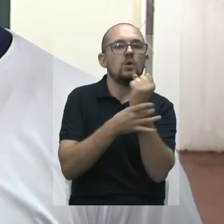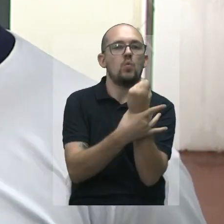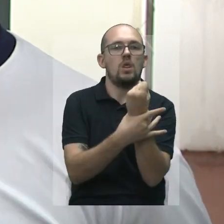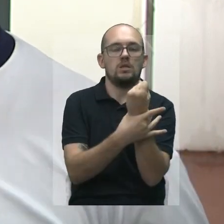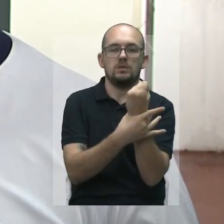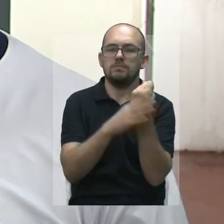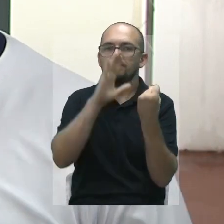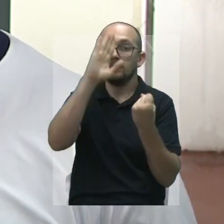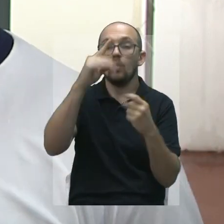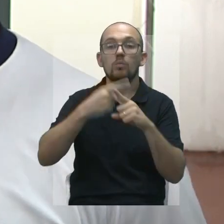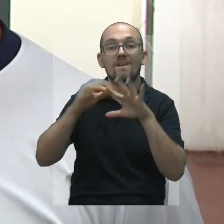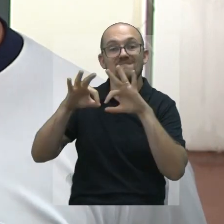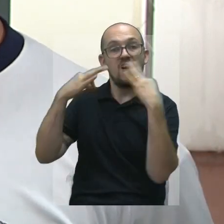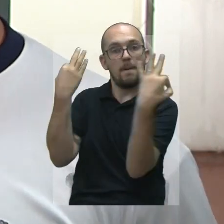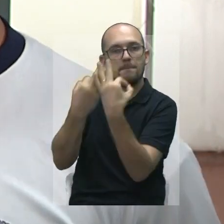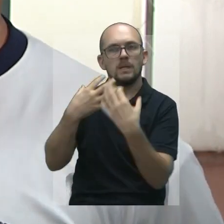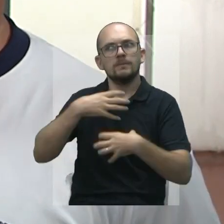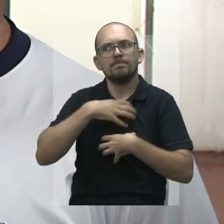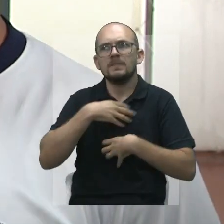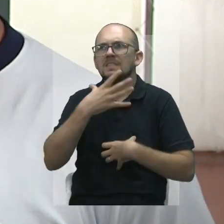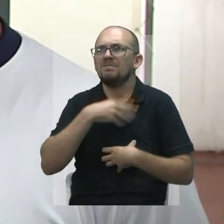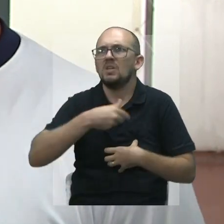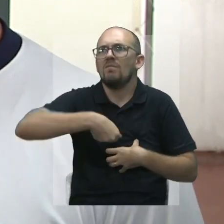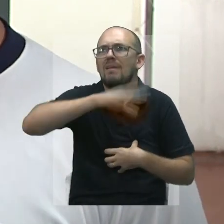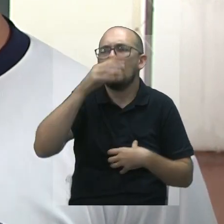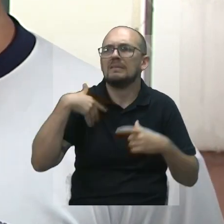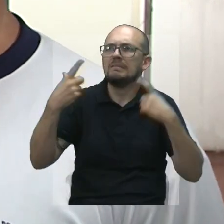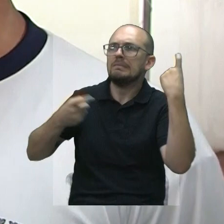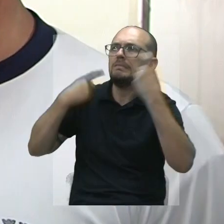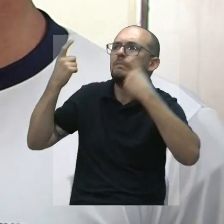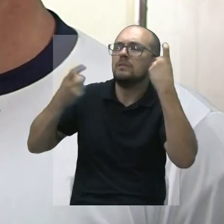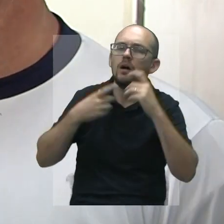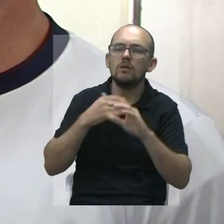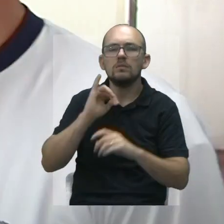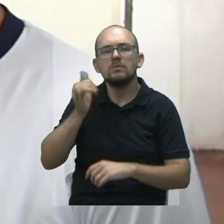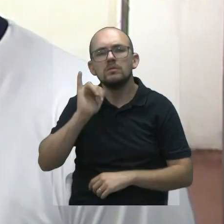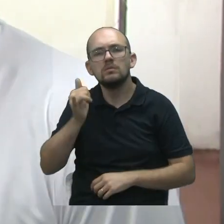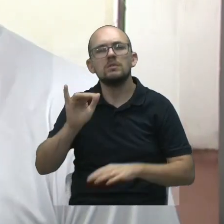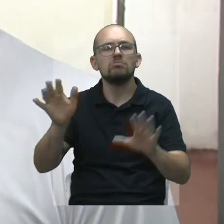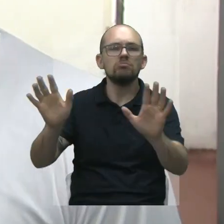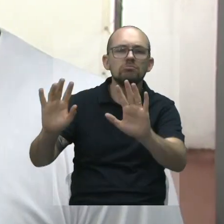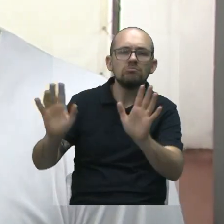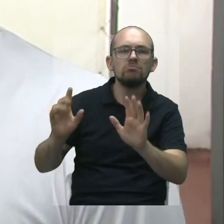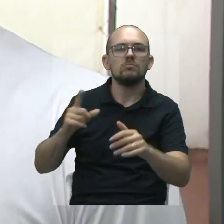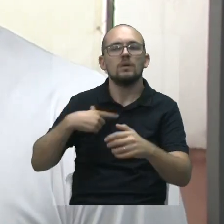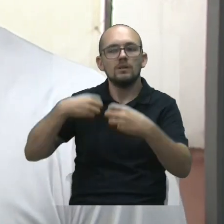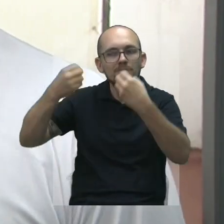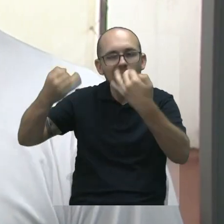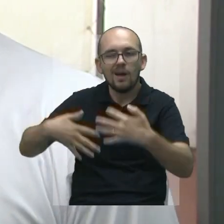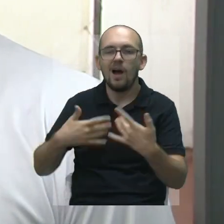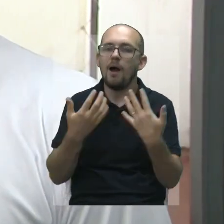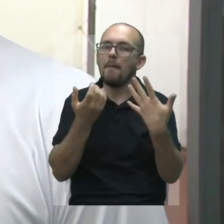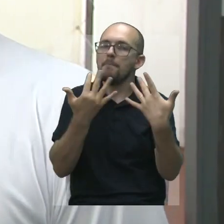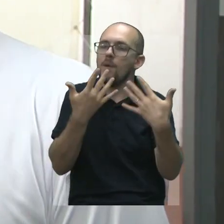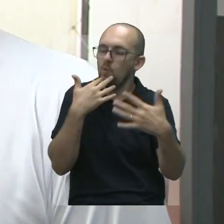que os pais se sentissem confortados aqui, né? Sabendo que eles estariam em boas mãos